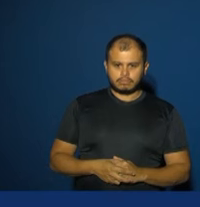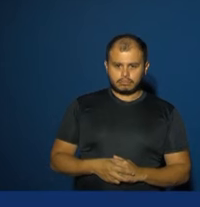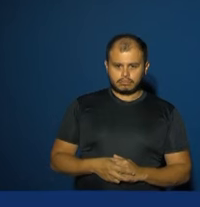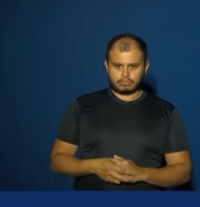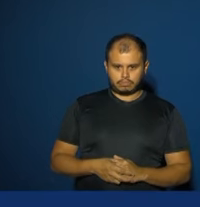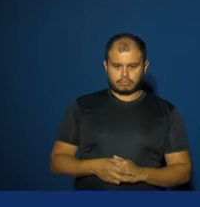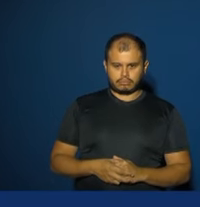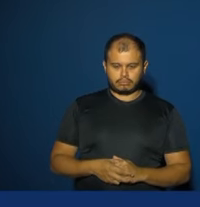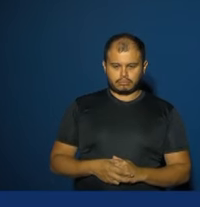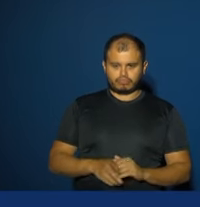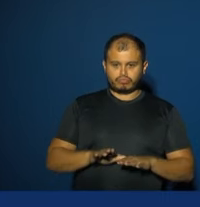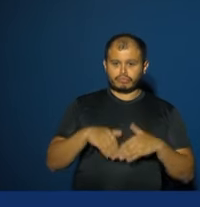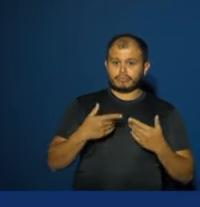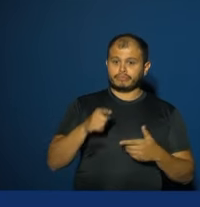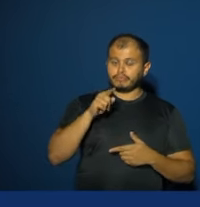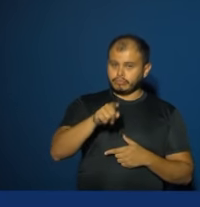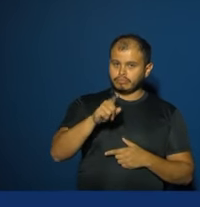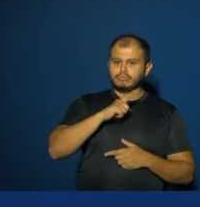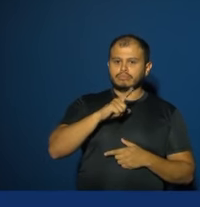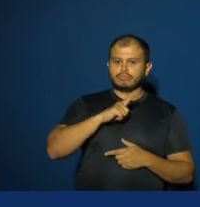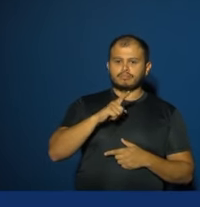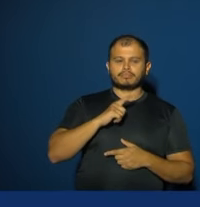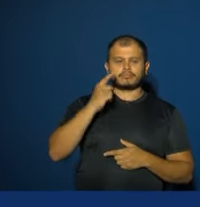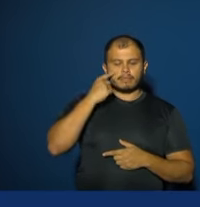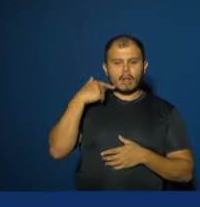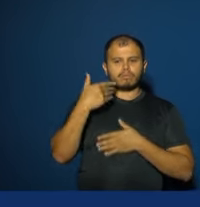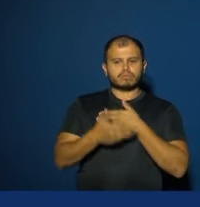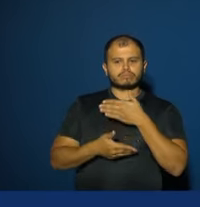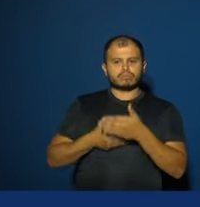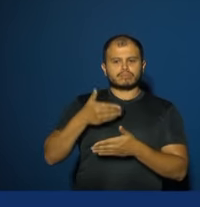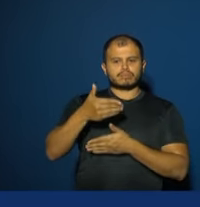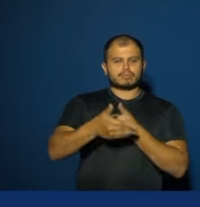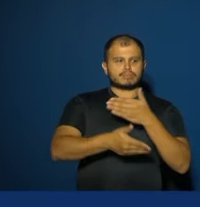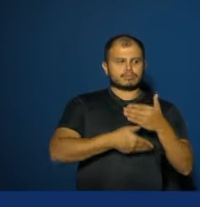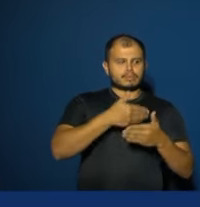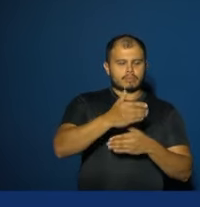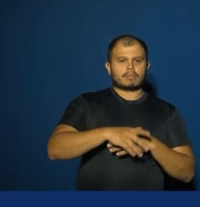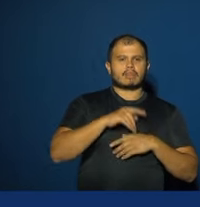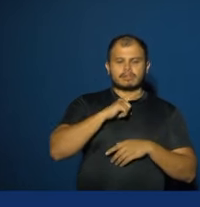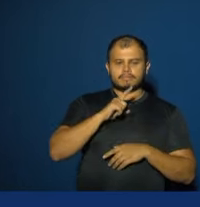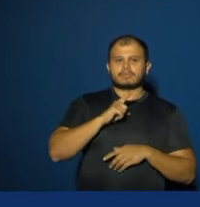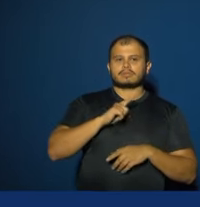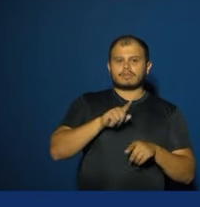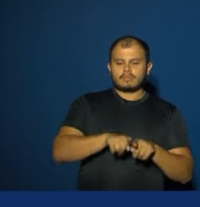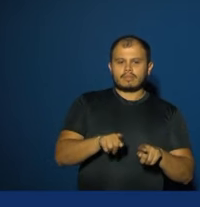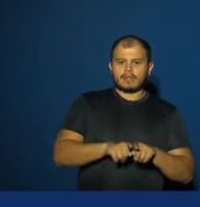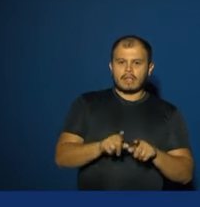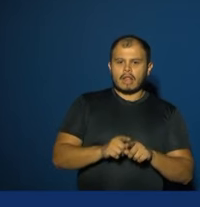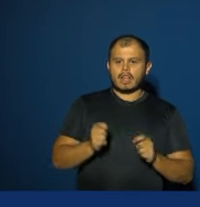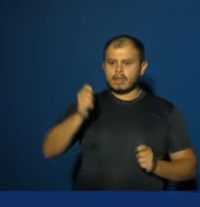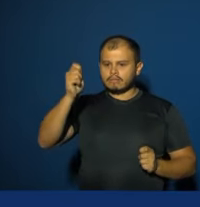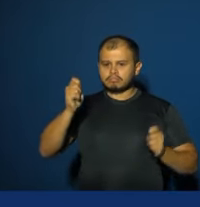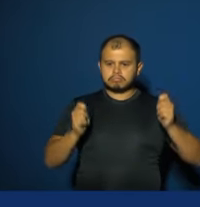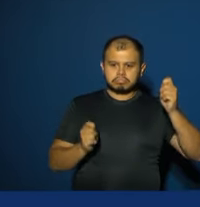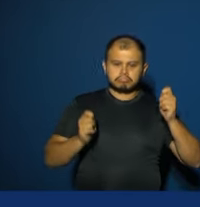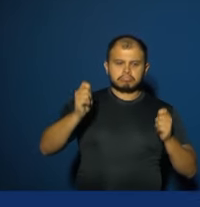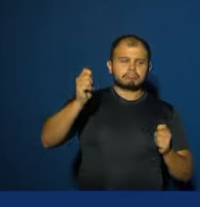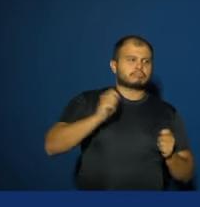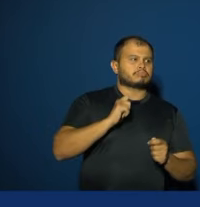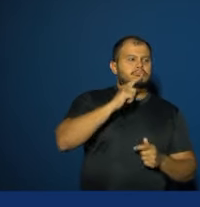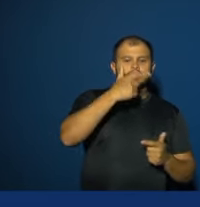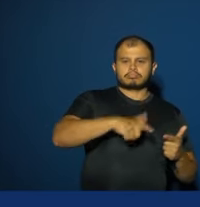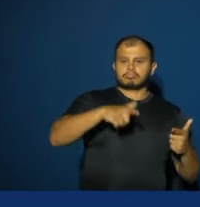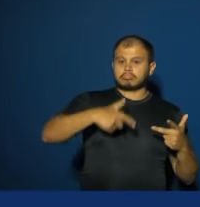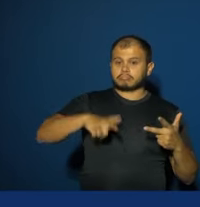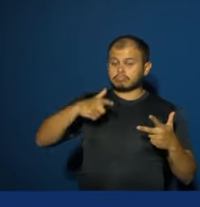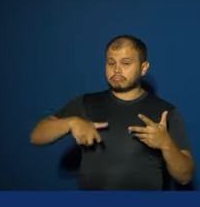tá orientando uma um vértice Virtuoso então leilão após leilão né gerando uma uma Cadência